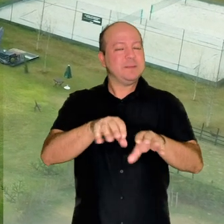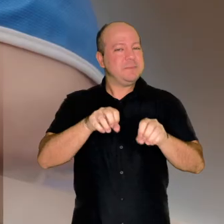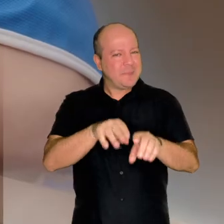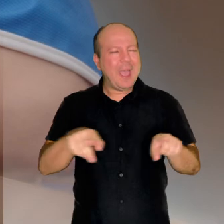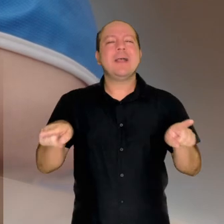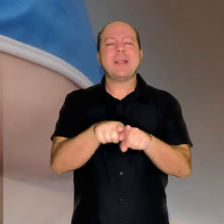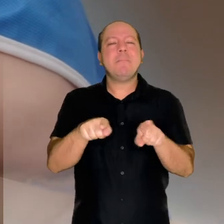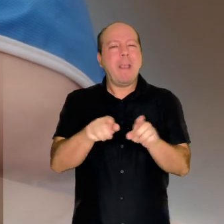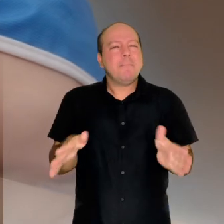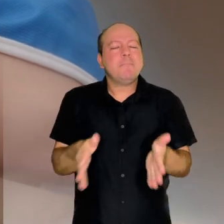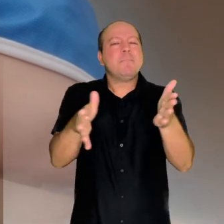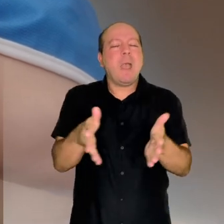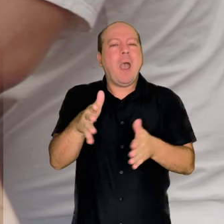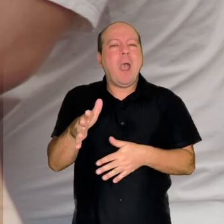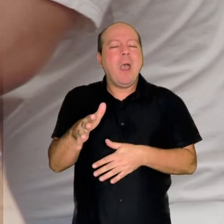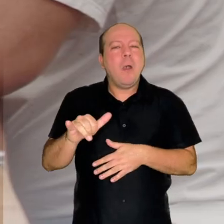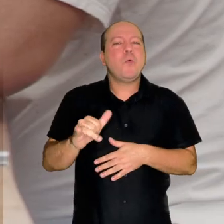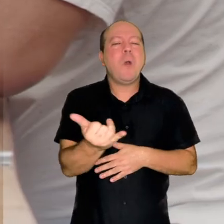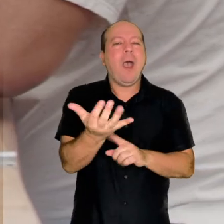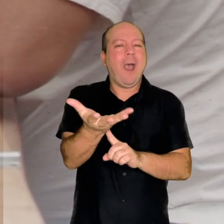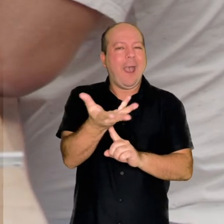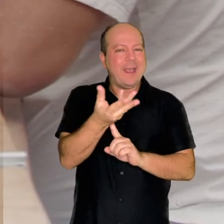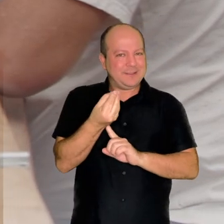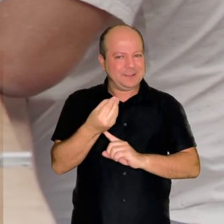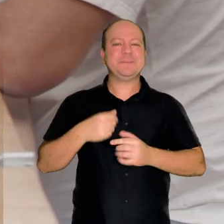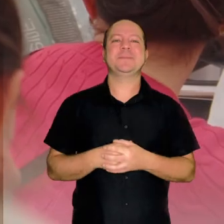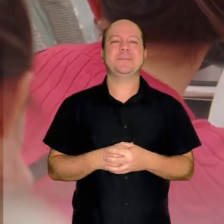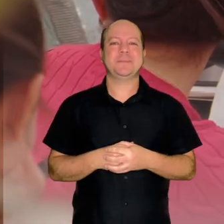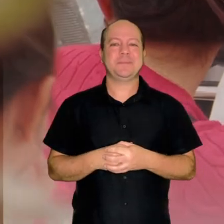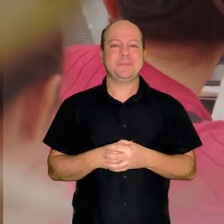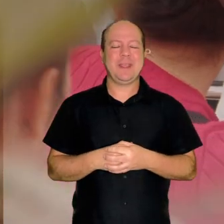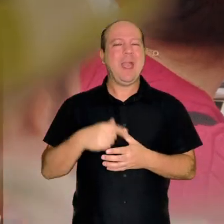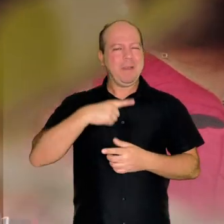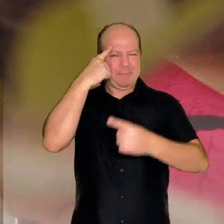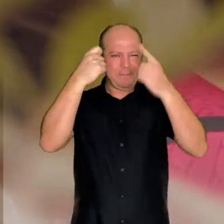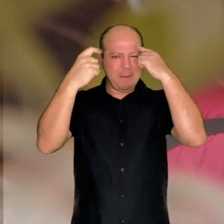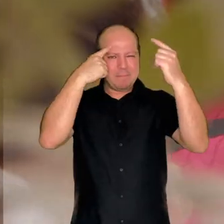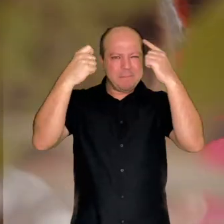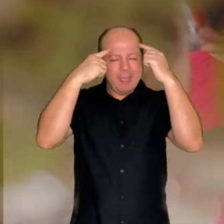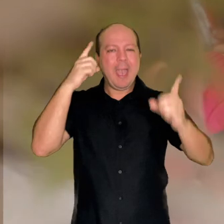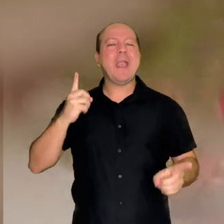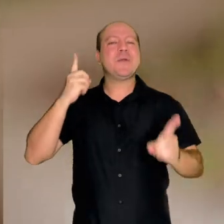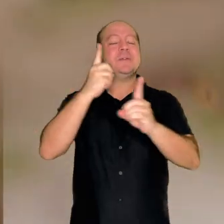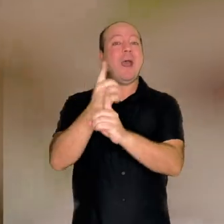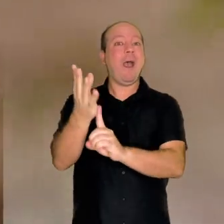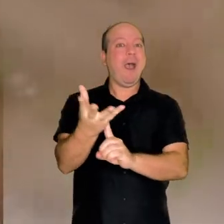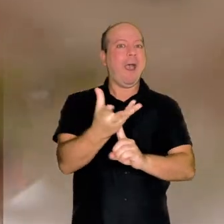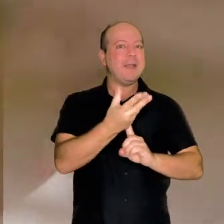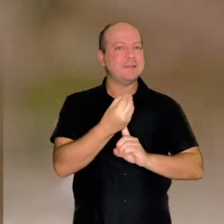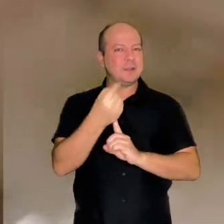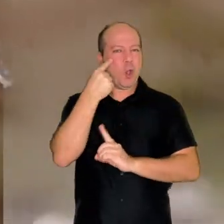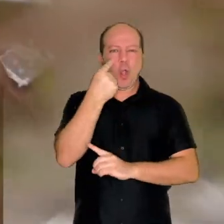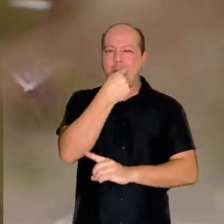educação, elas também provocam aqui o nascimento das artes. E é nessa correnteza criativa que encontramos